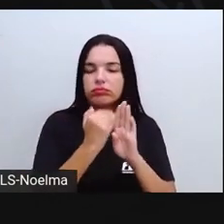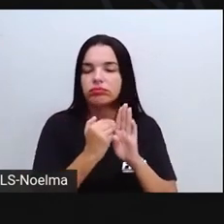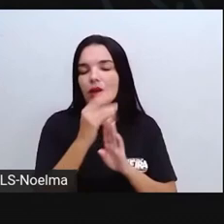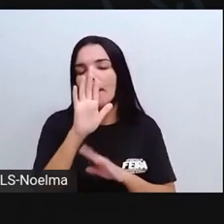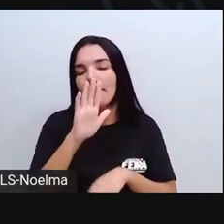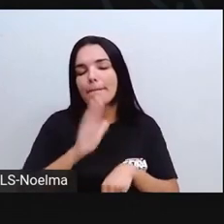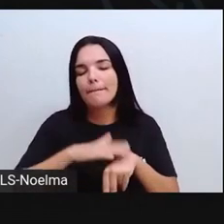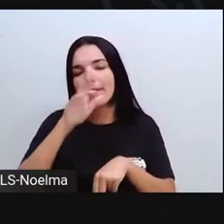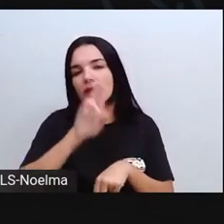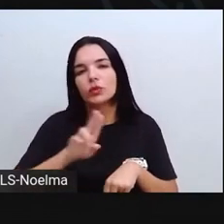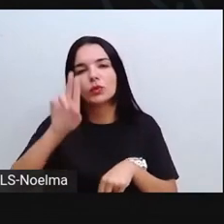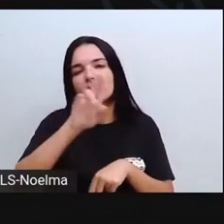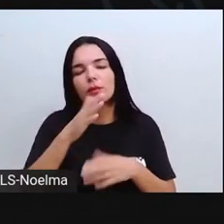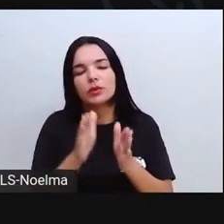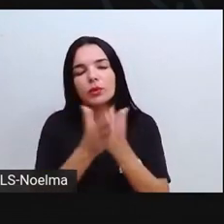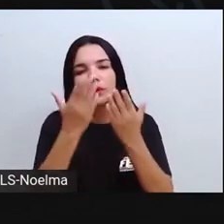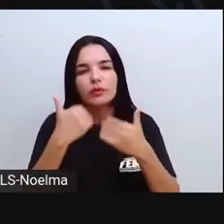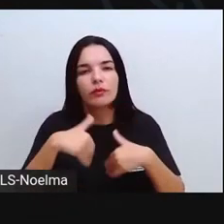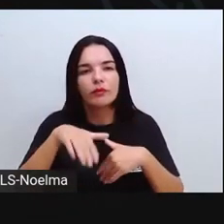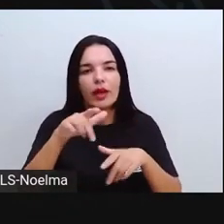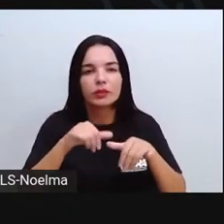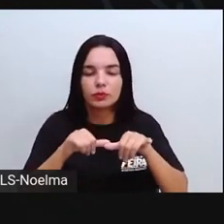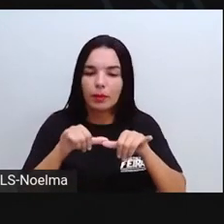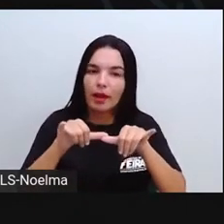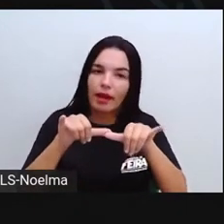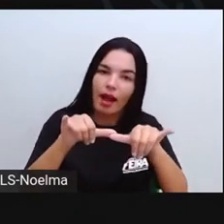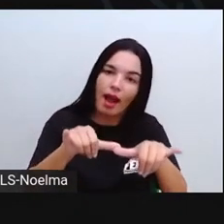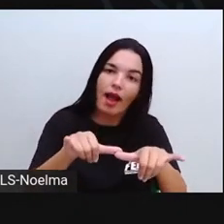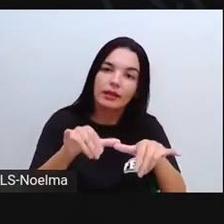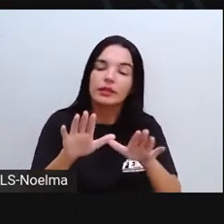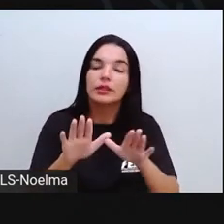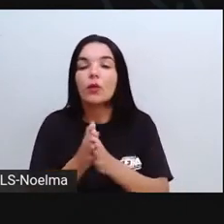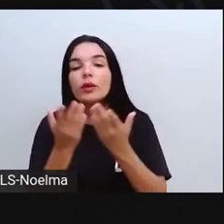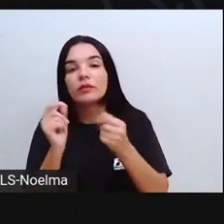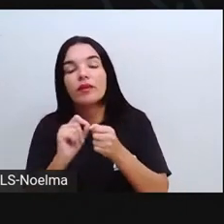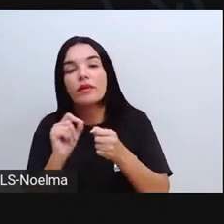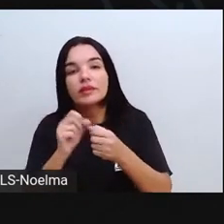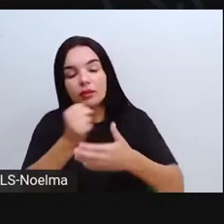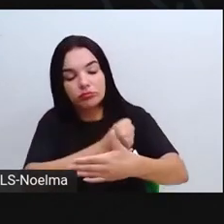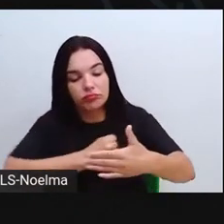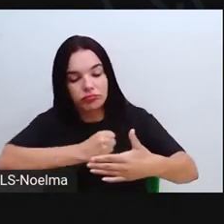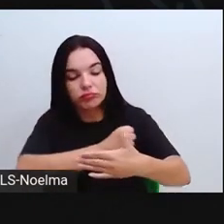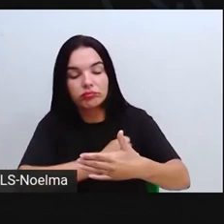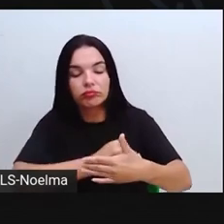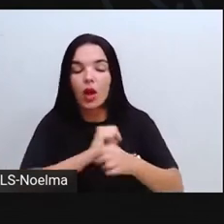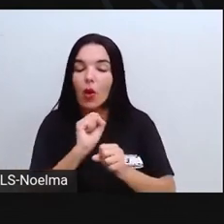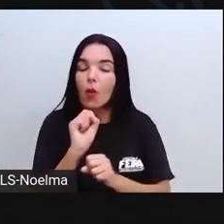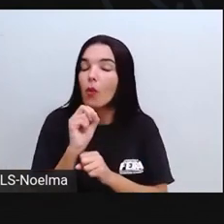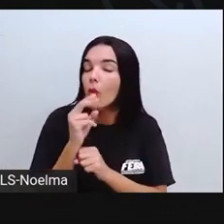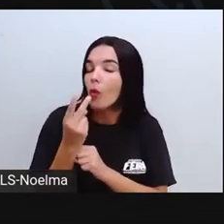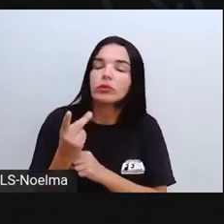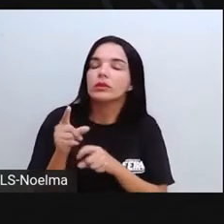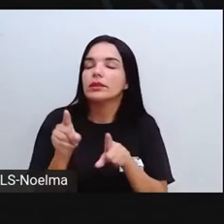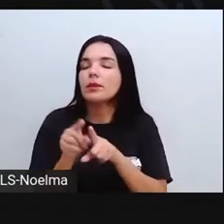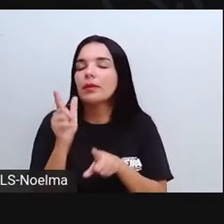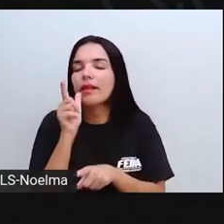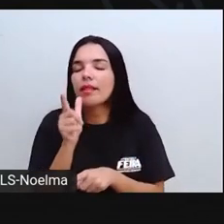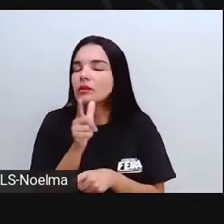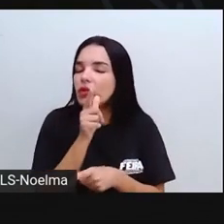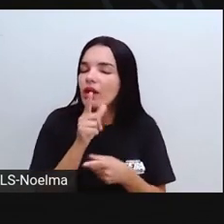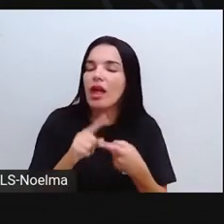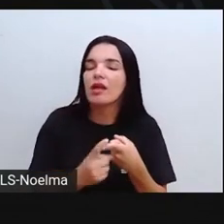utilizadas quando a gente vai no supermercado, quando a gente vai produzir uma receita, quando a gente vai numa lanchonete, né? E a gente quer pedir um